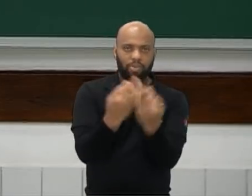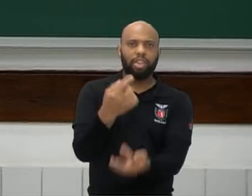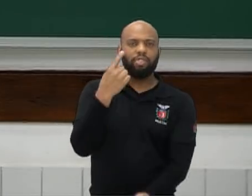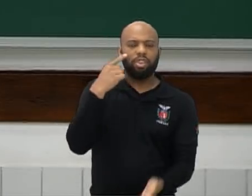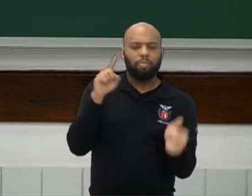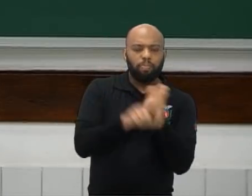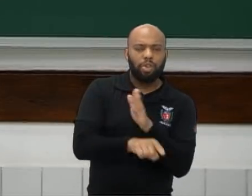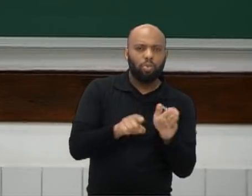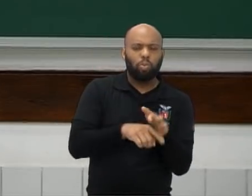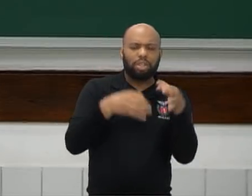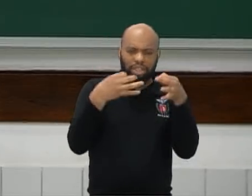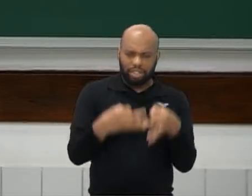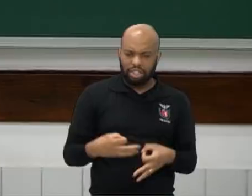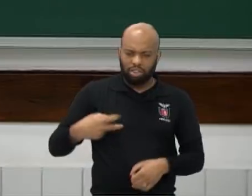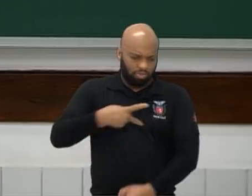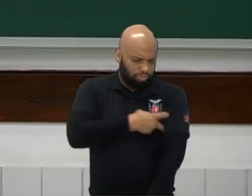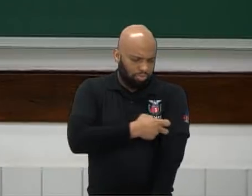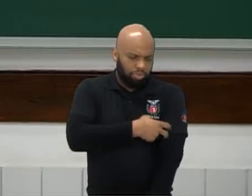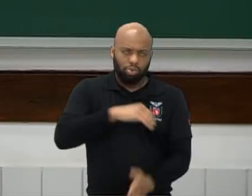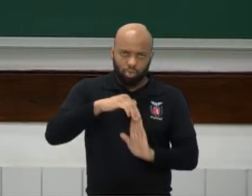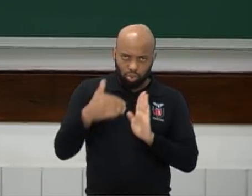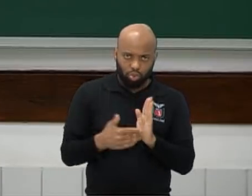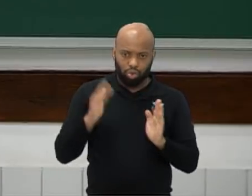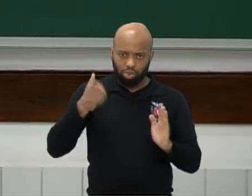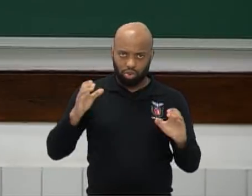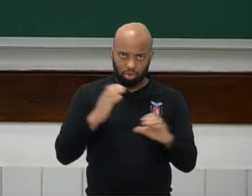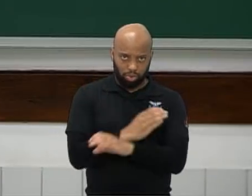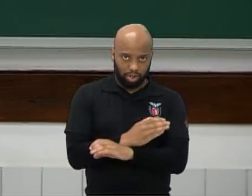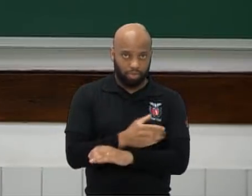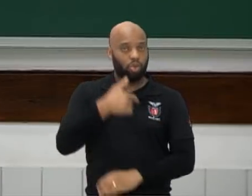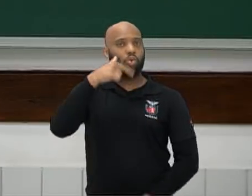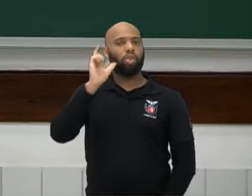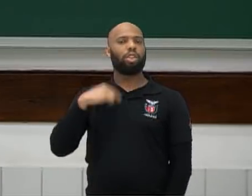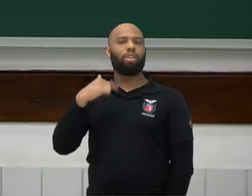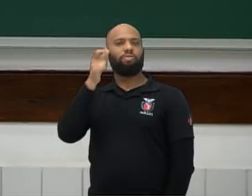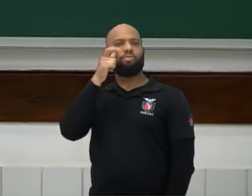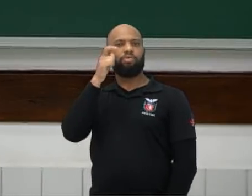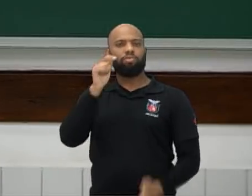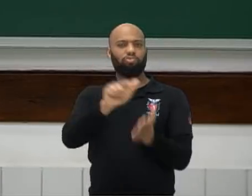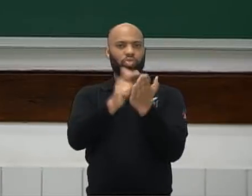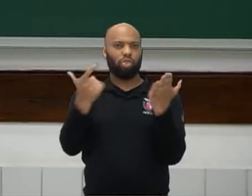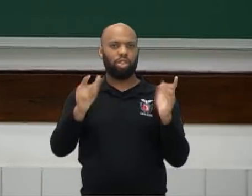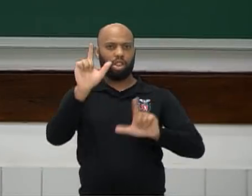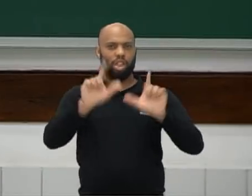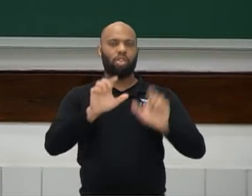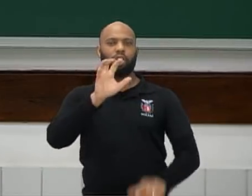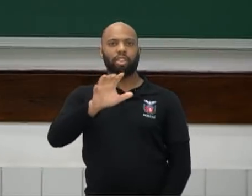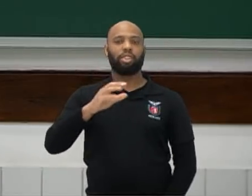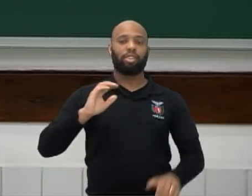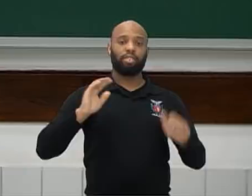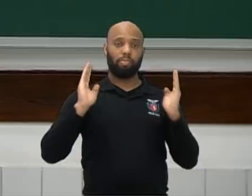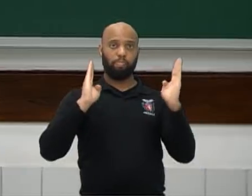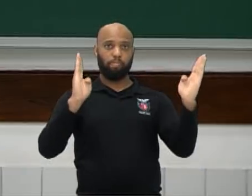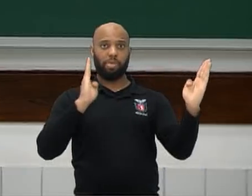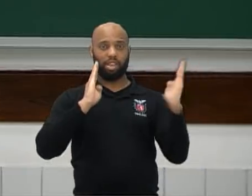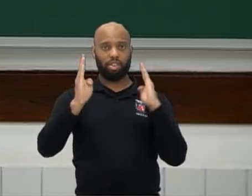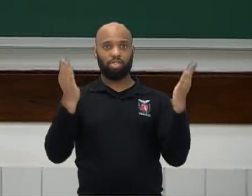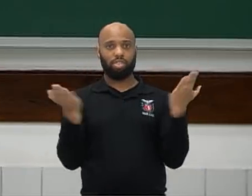se as carteirinhas de vacinação estão em dia. Ontem, pessoal, eu assisti uma reportagem que diz assim: durante a pandemia,